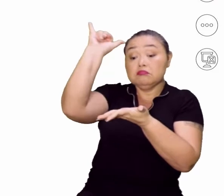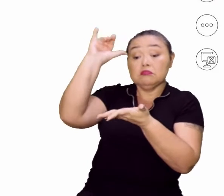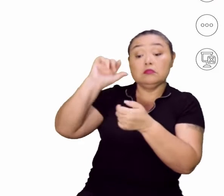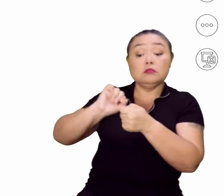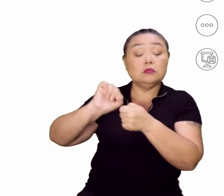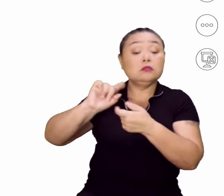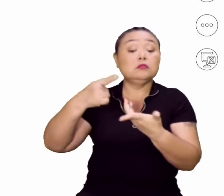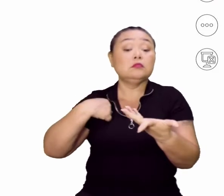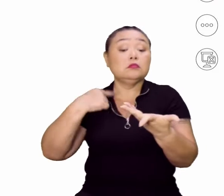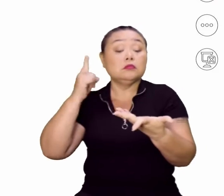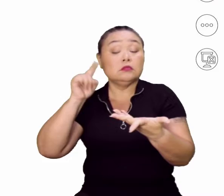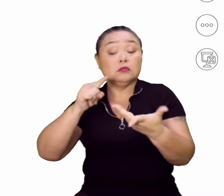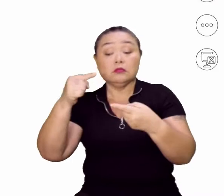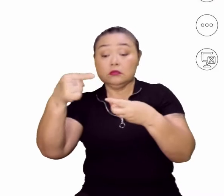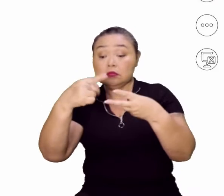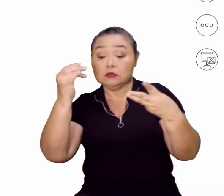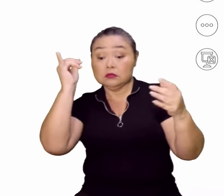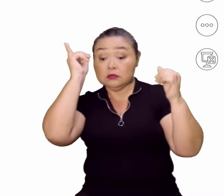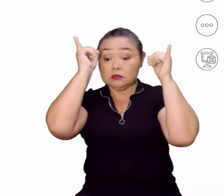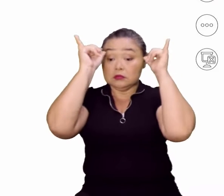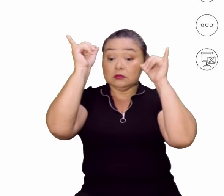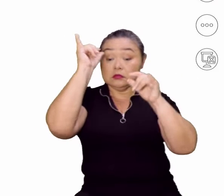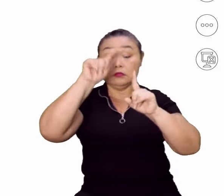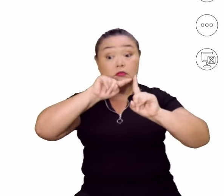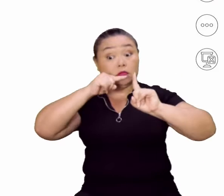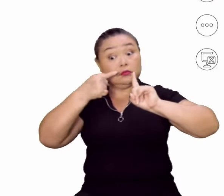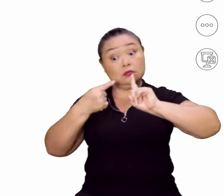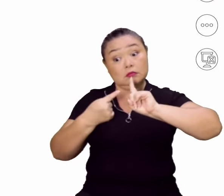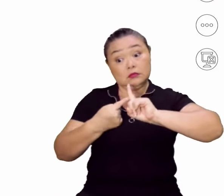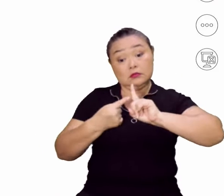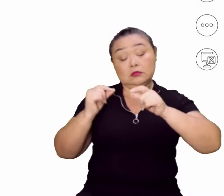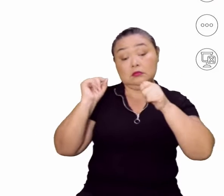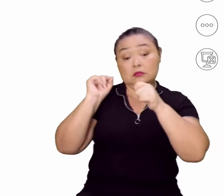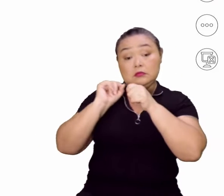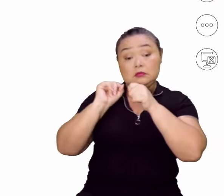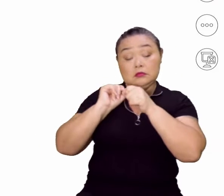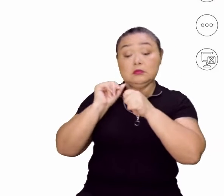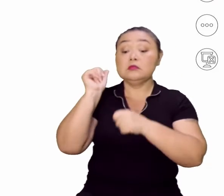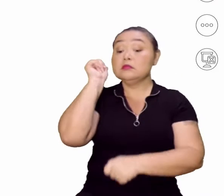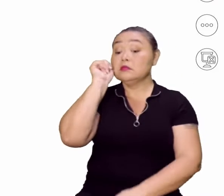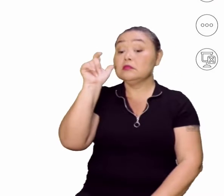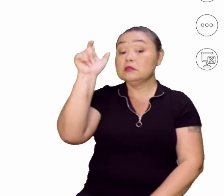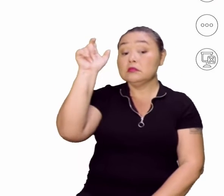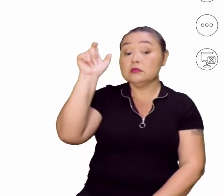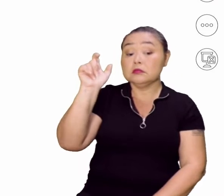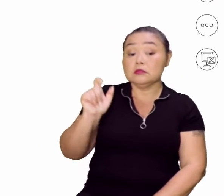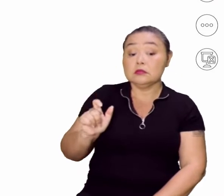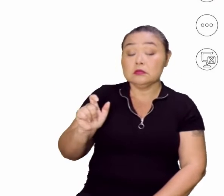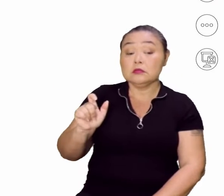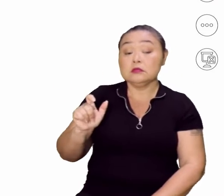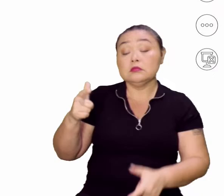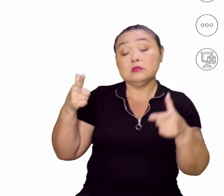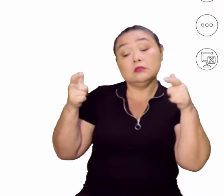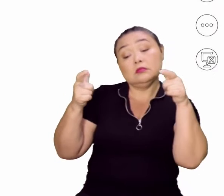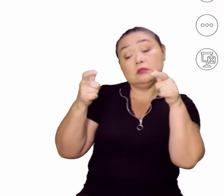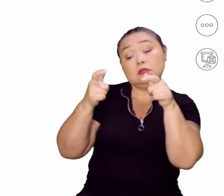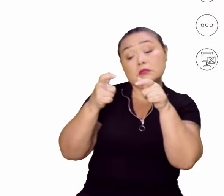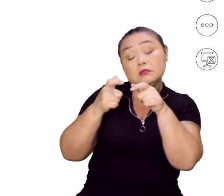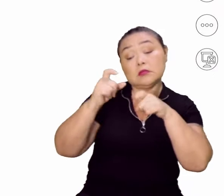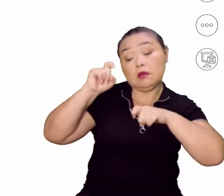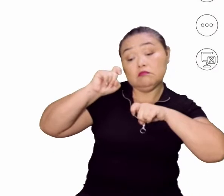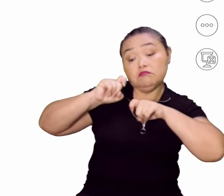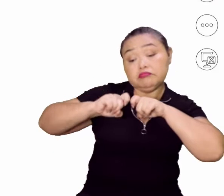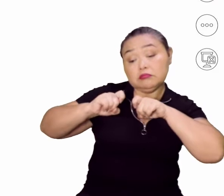anticoncepcionais, são métodos chamados métodos contraceptivos que fazem com que a mulher diminua a sua taxa